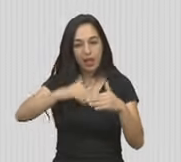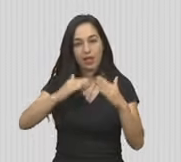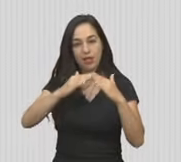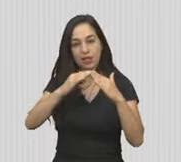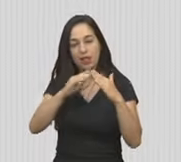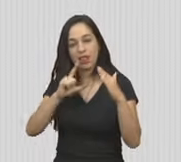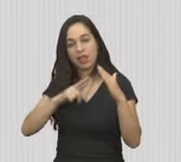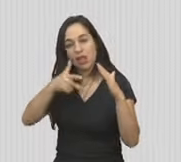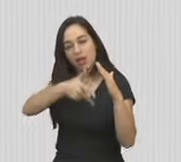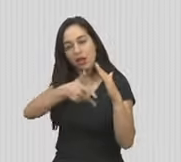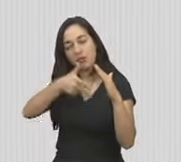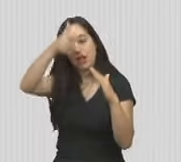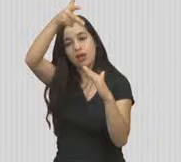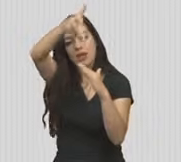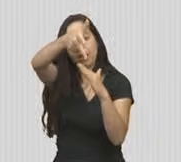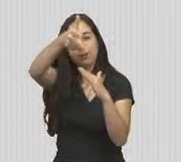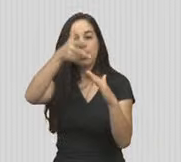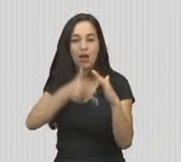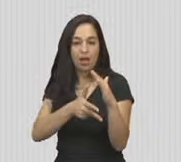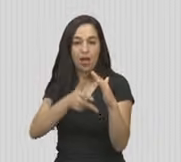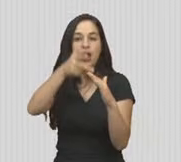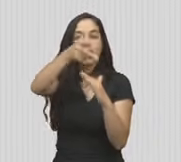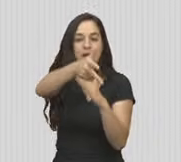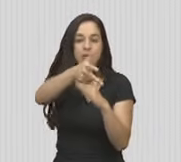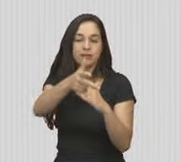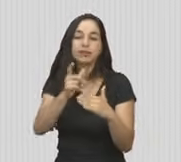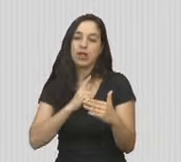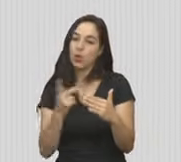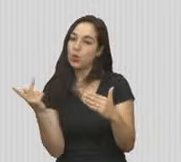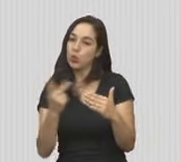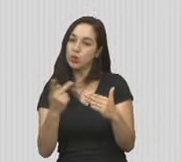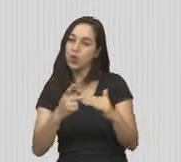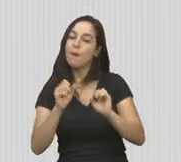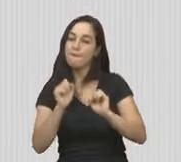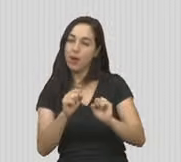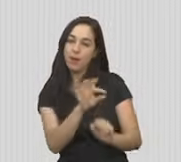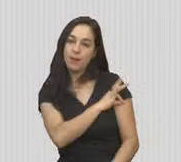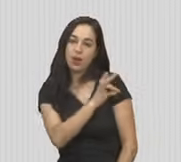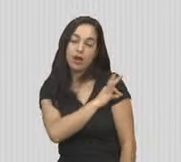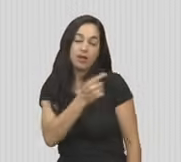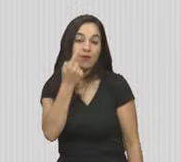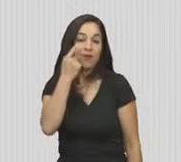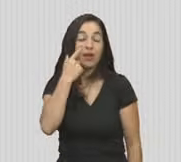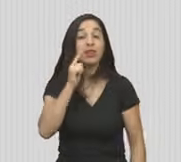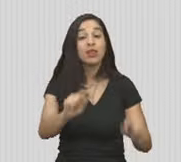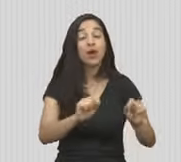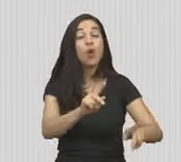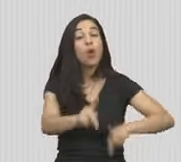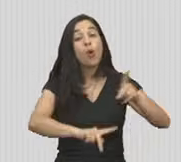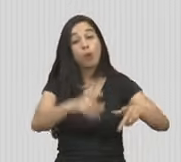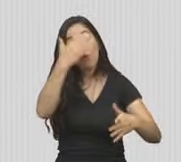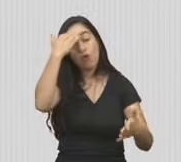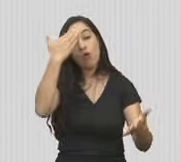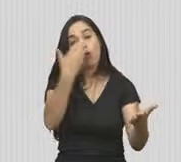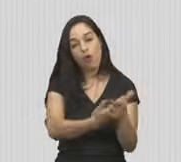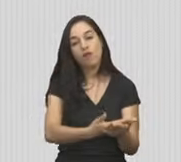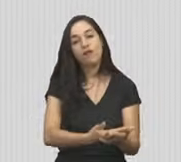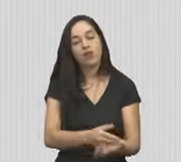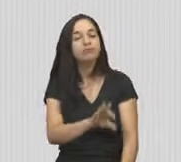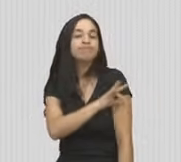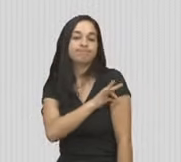permitiu acesso às câmeras internas. Então, mostra que aqui existe uma confiança da população no sistema das forças de